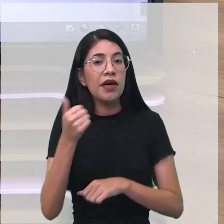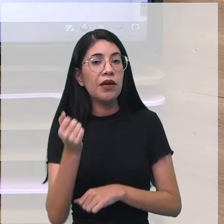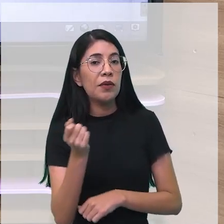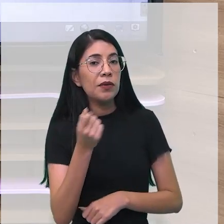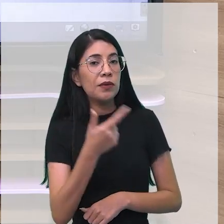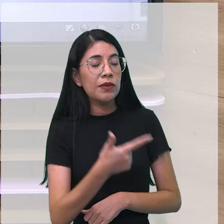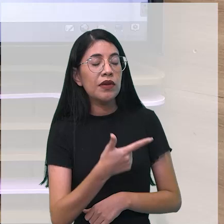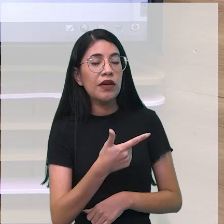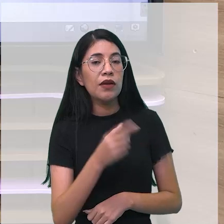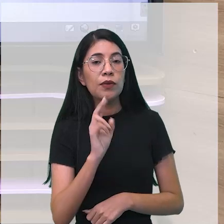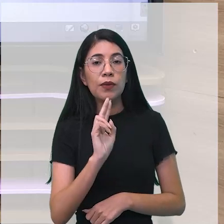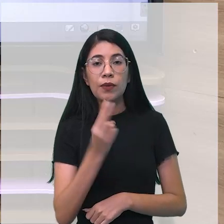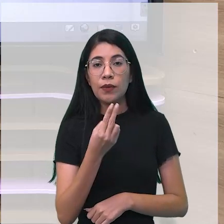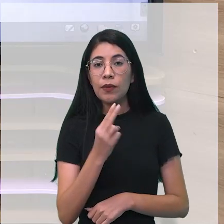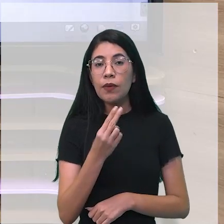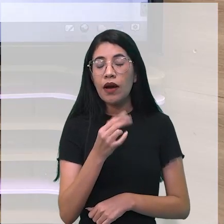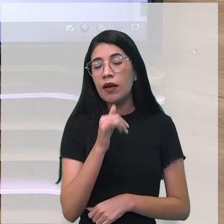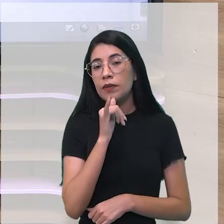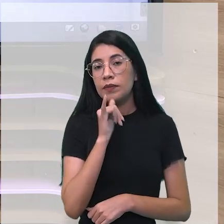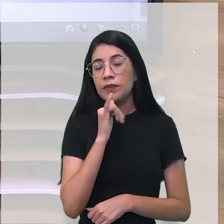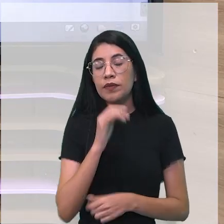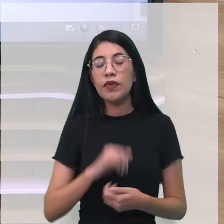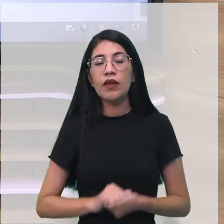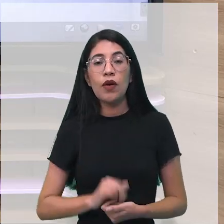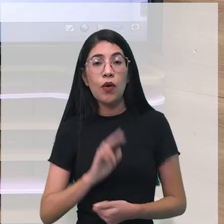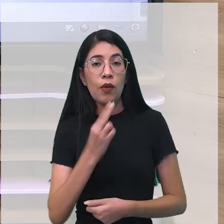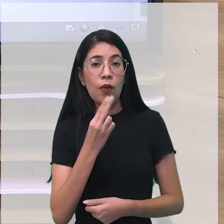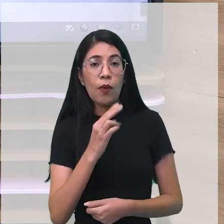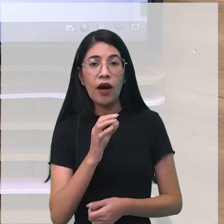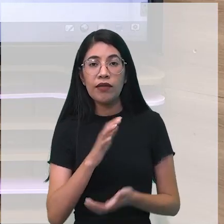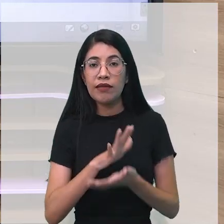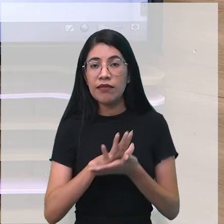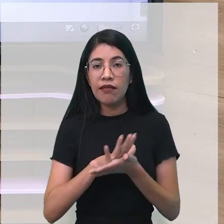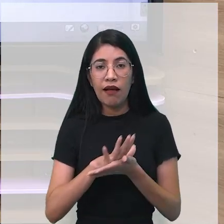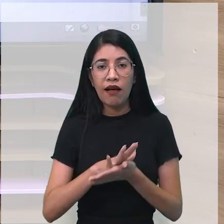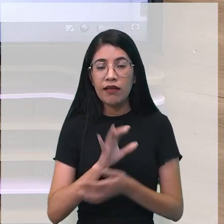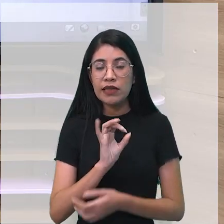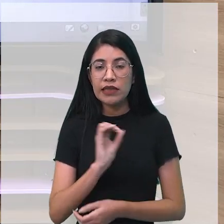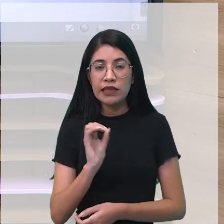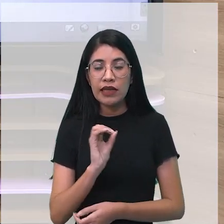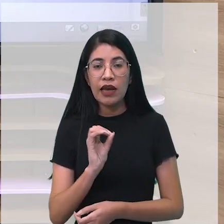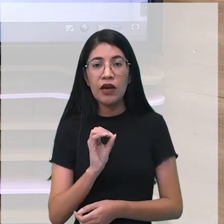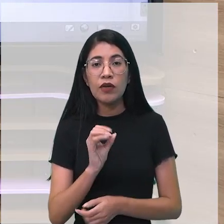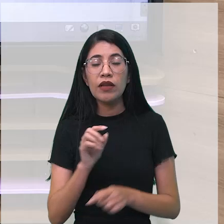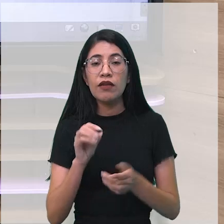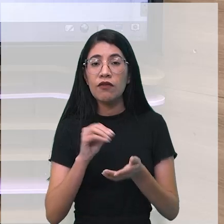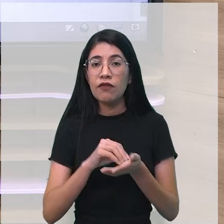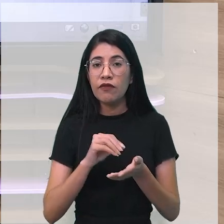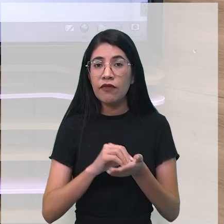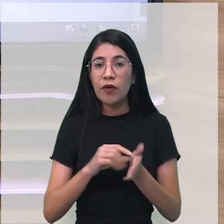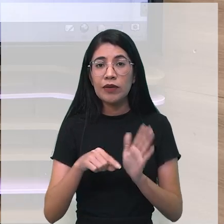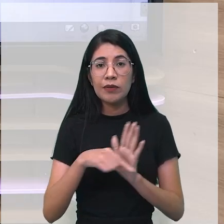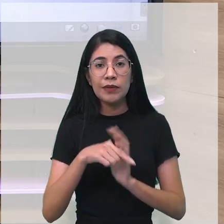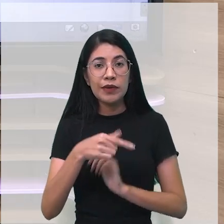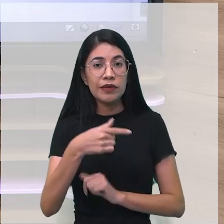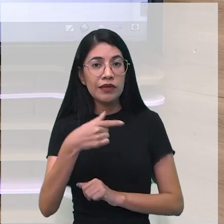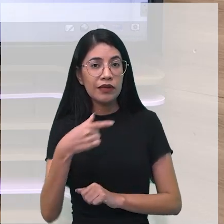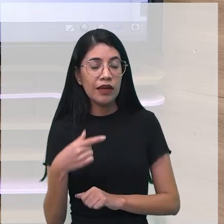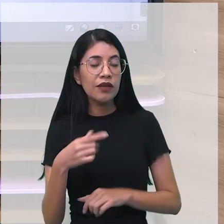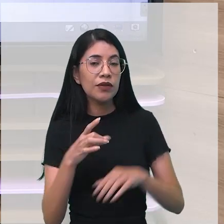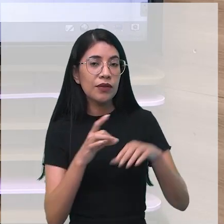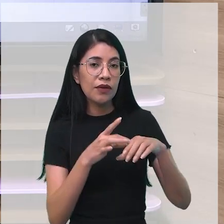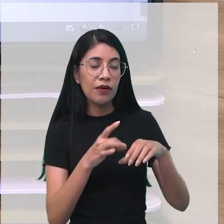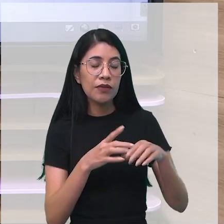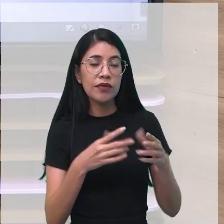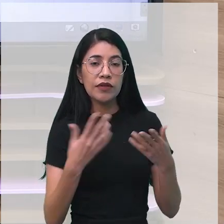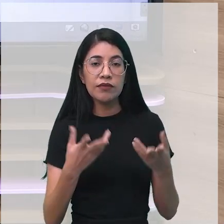a situação do Uruguai por exemplo porque o Uruguai além de não ter nada ainda tá devendo sete gols tá então você